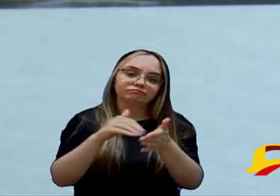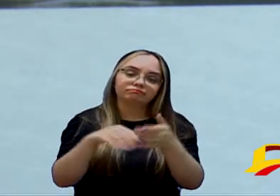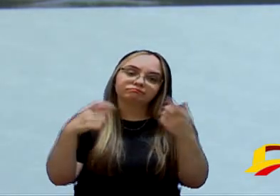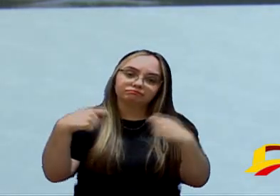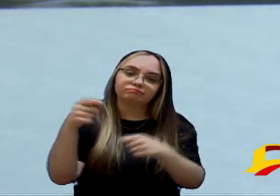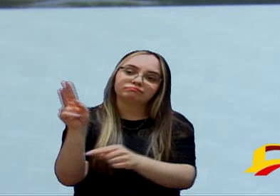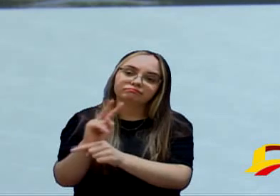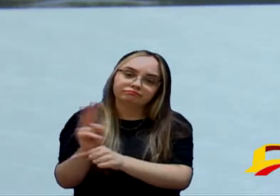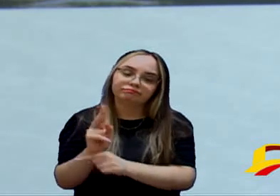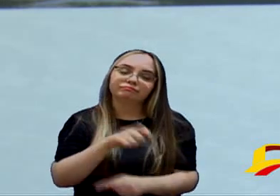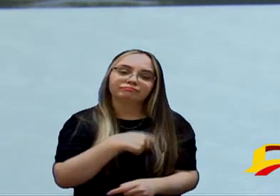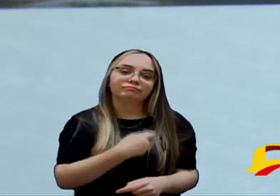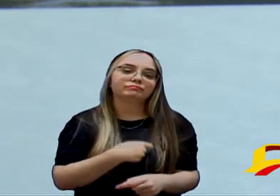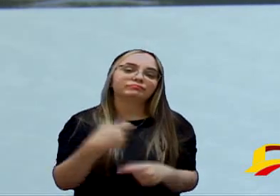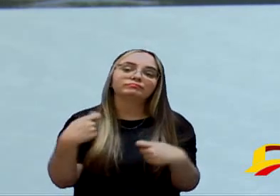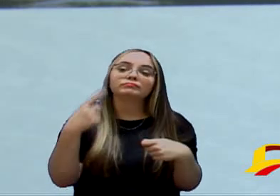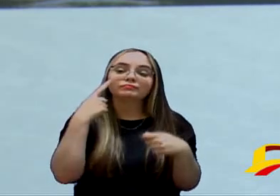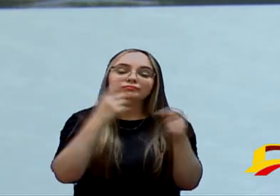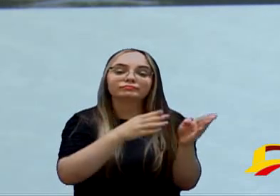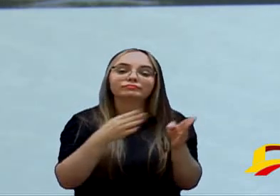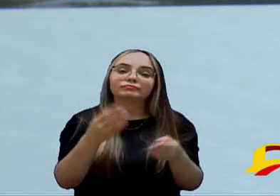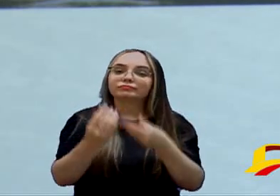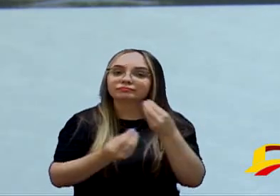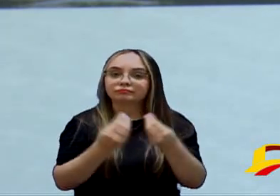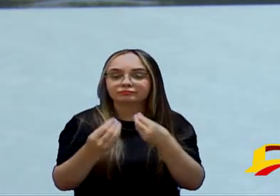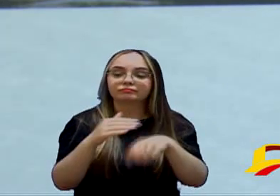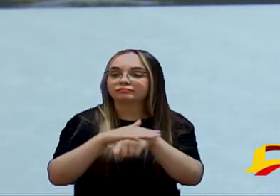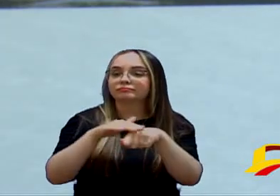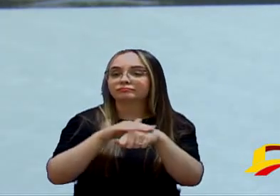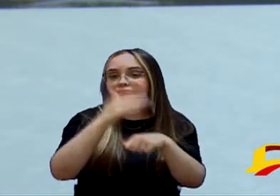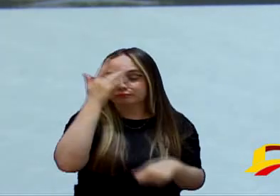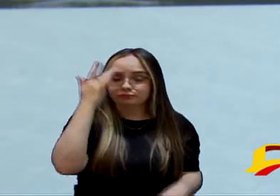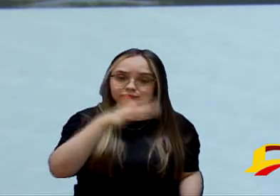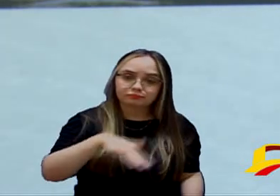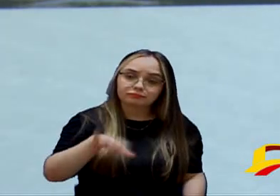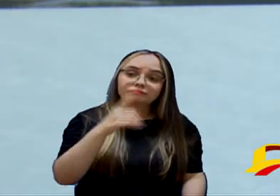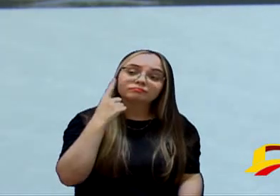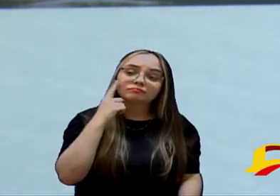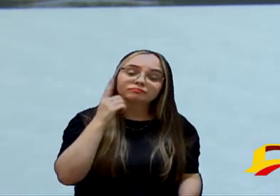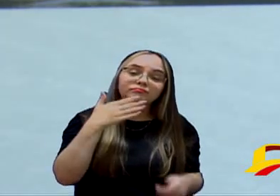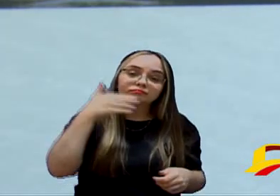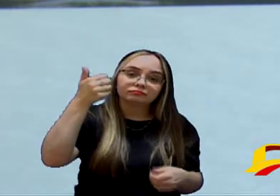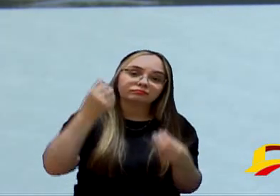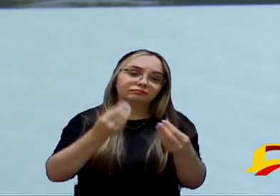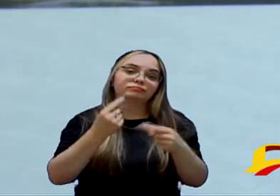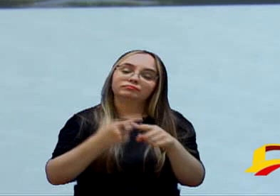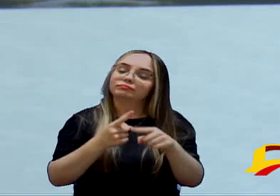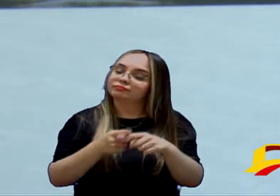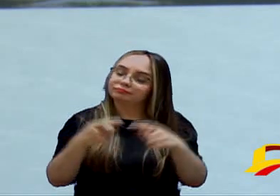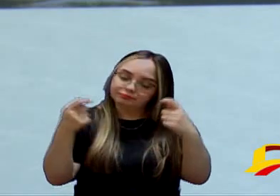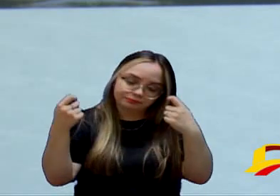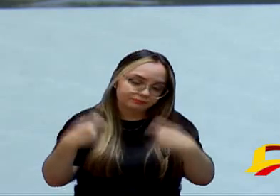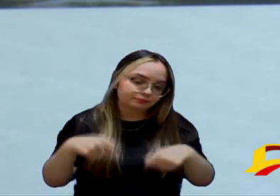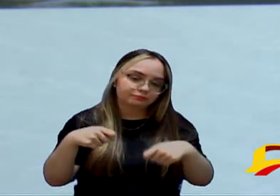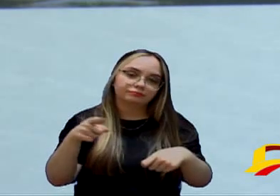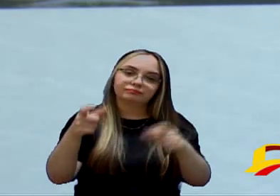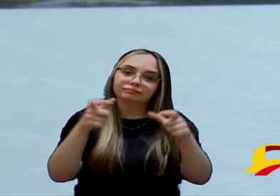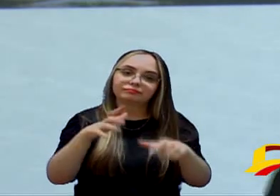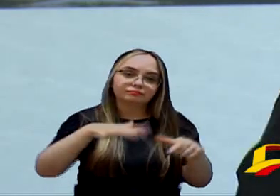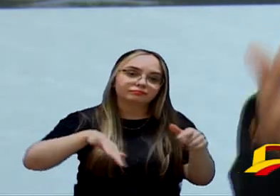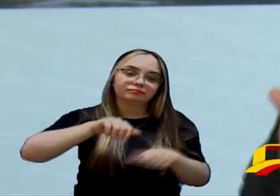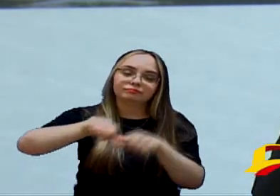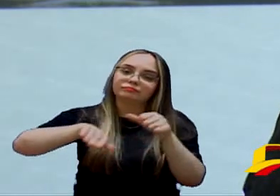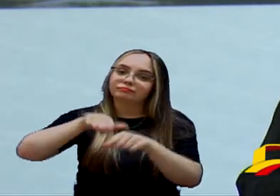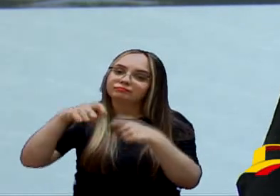fiscalizar Como que tá o andamento conversar com a população porque ali realmente precisa ter uma uma ação